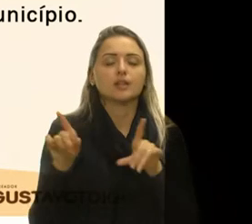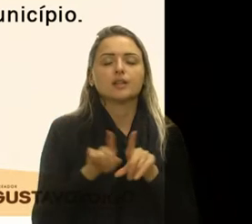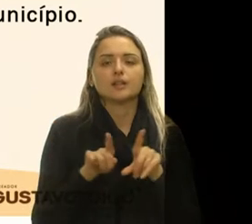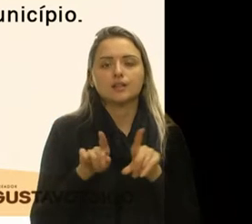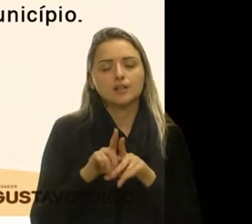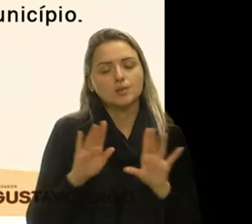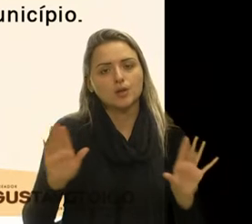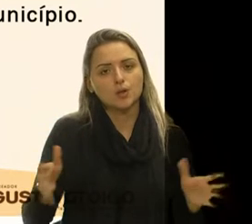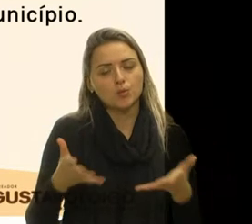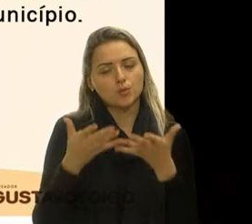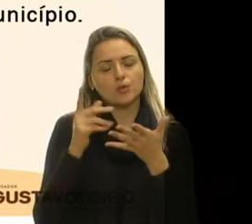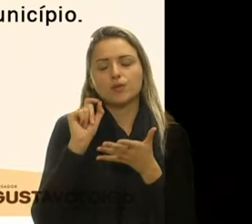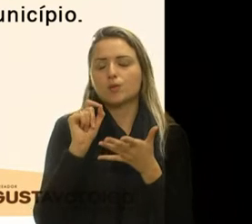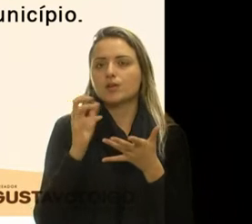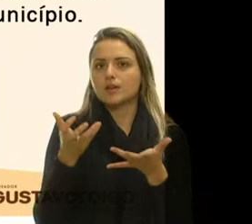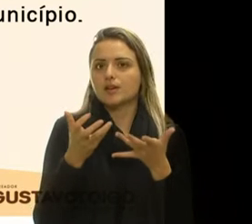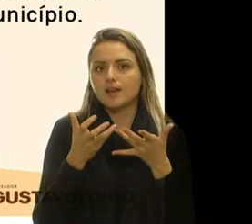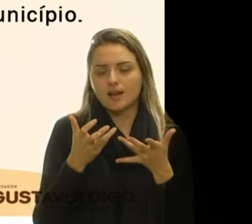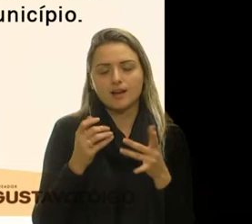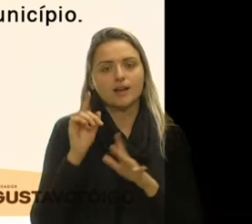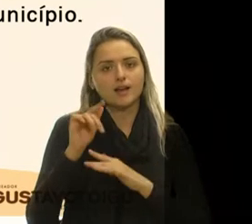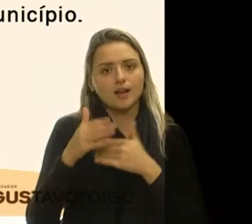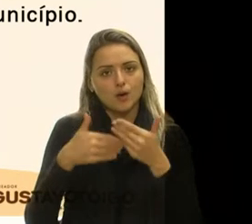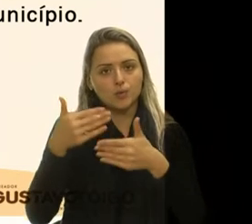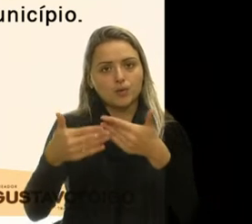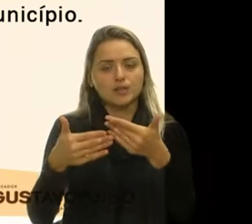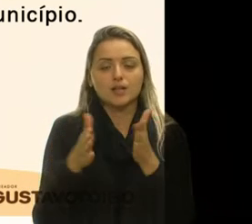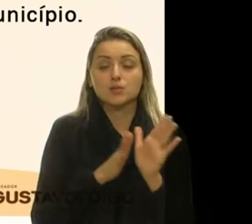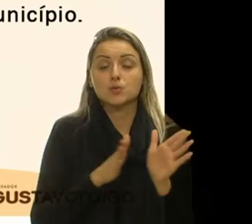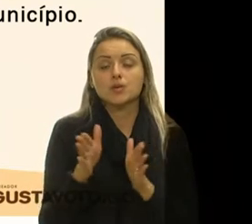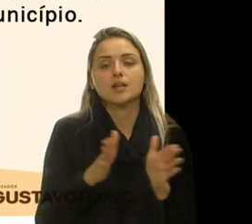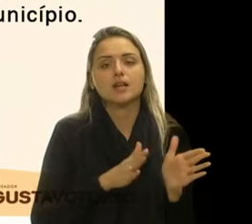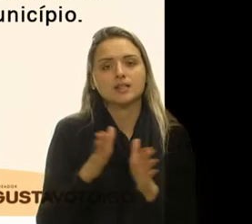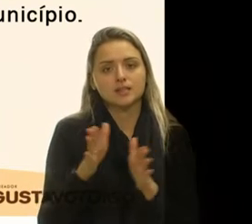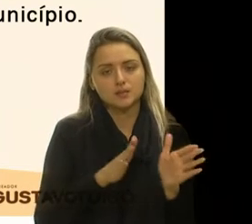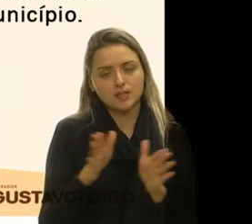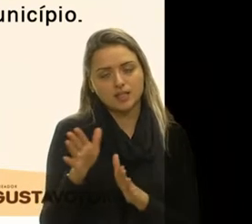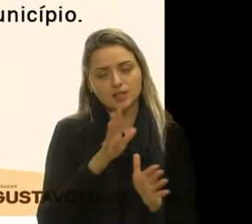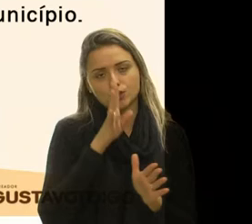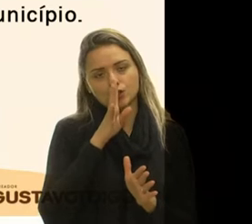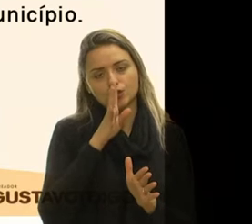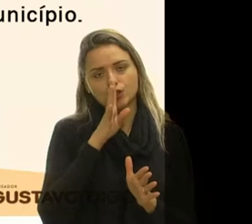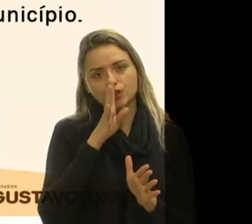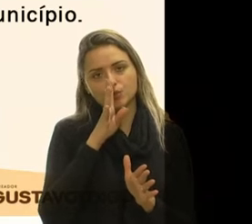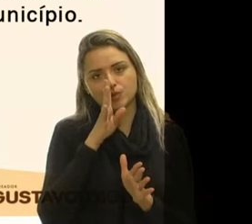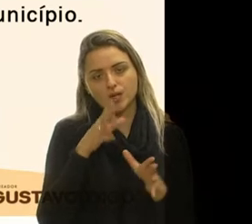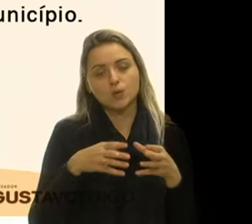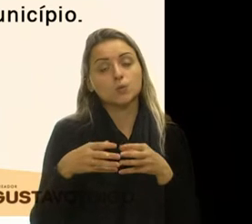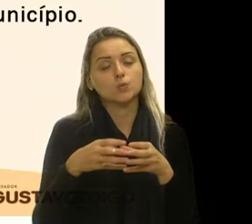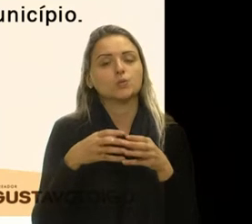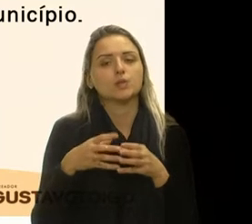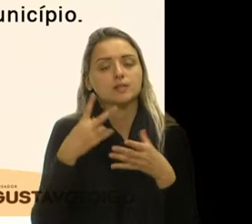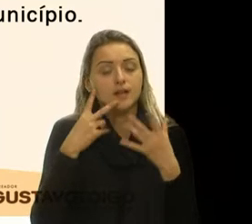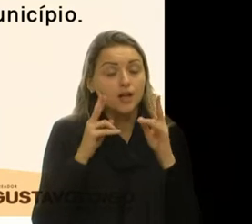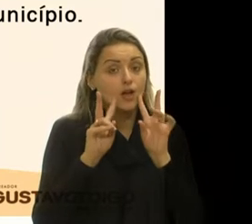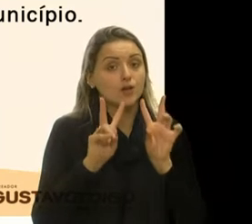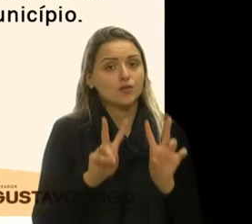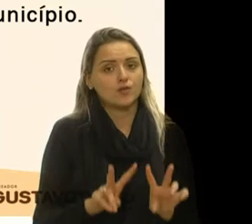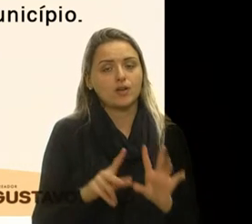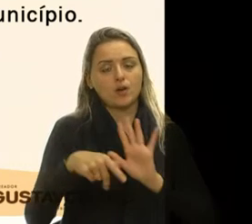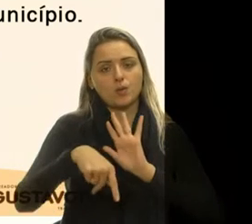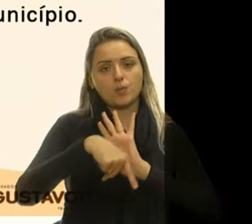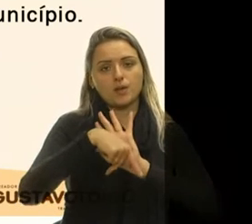o que a gente mais quer, o processo e o acesso facilitado da nossa população ao